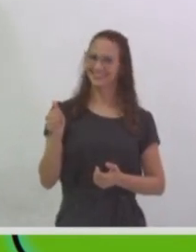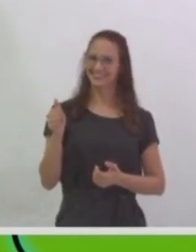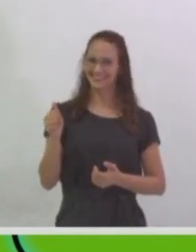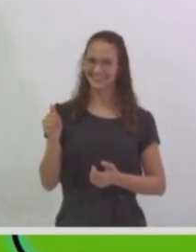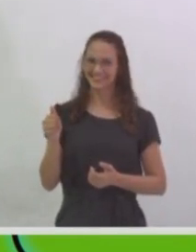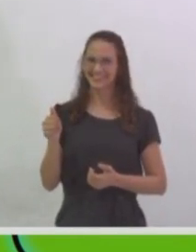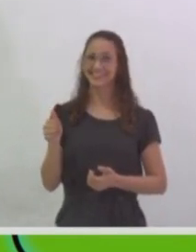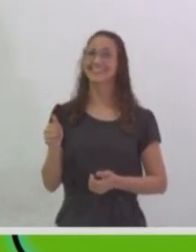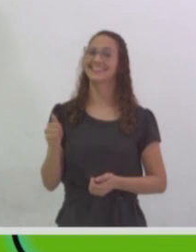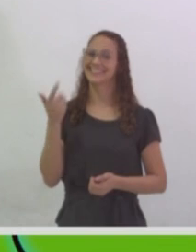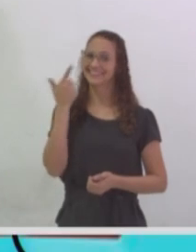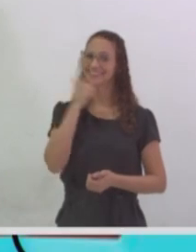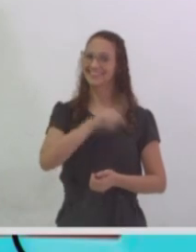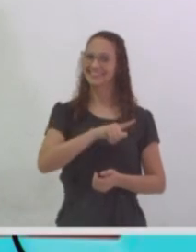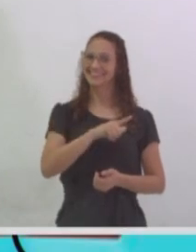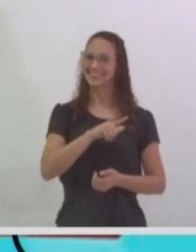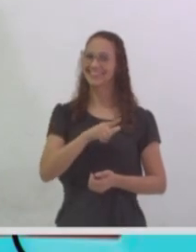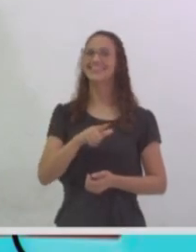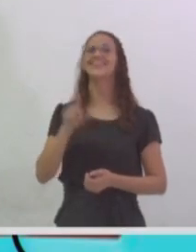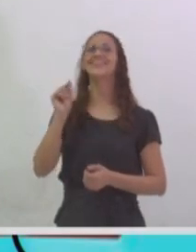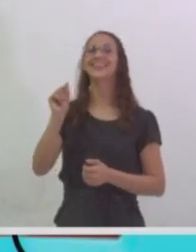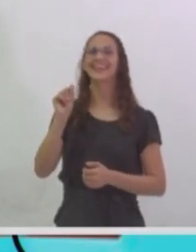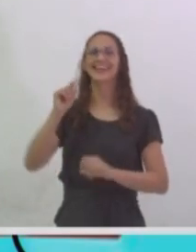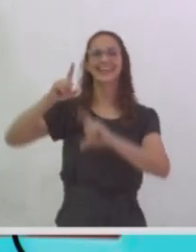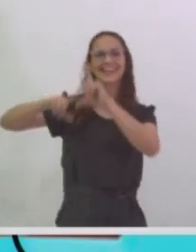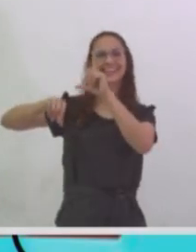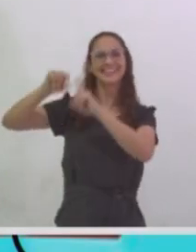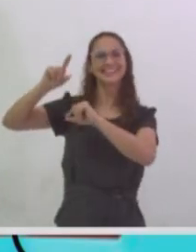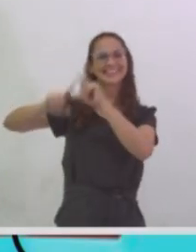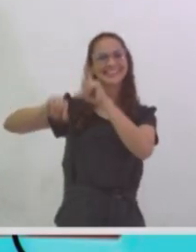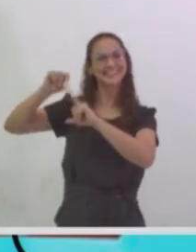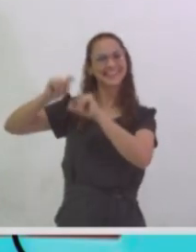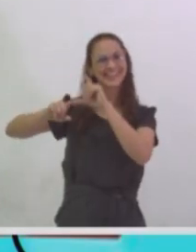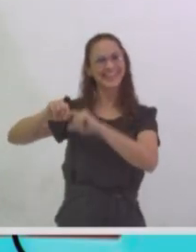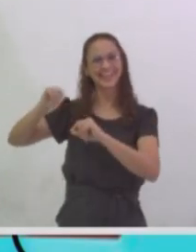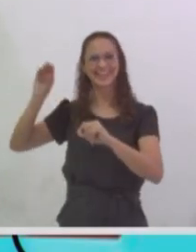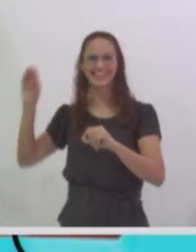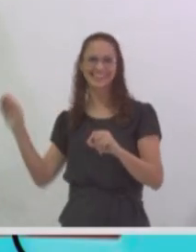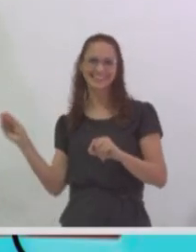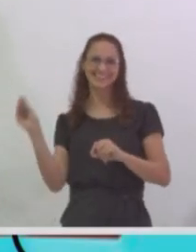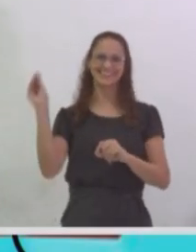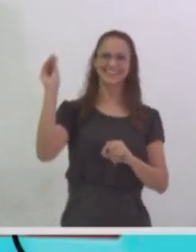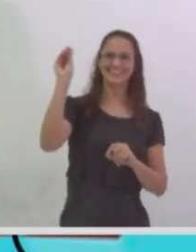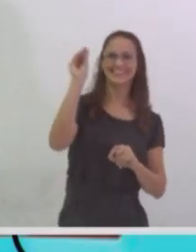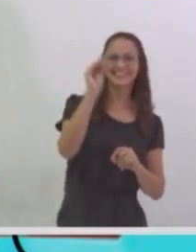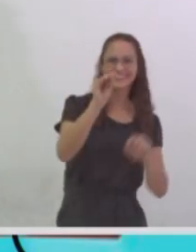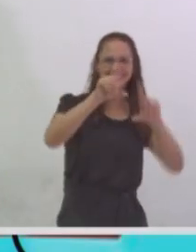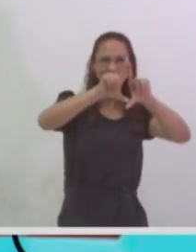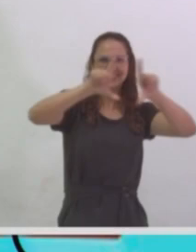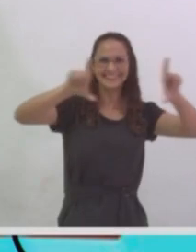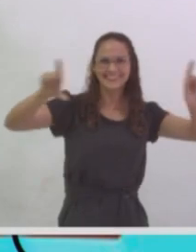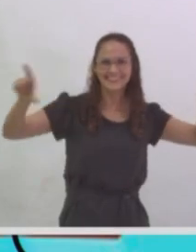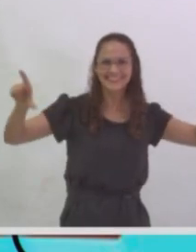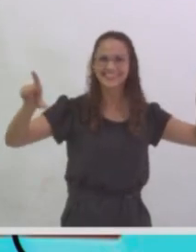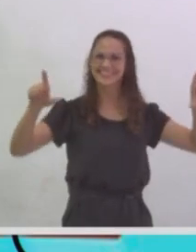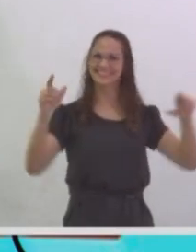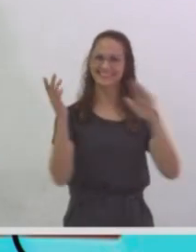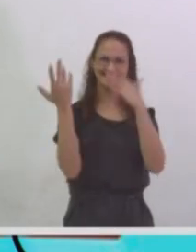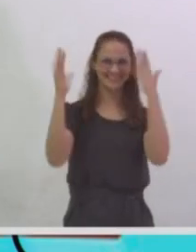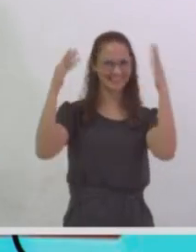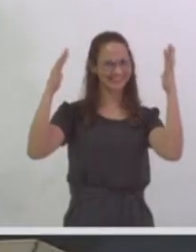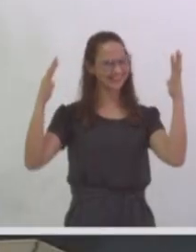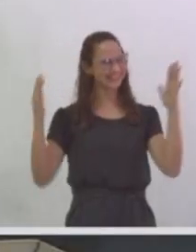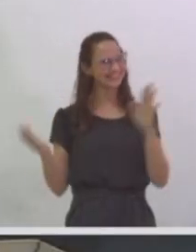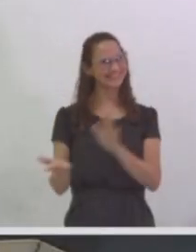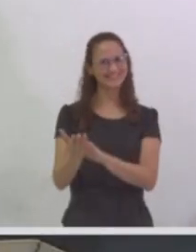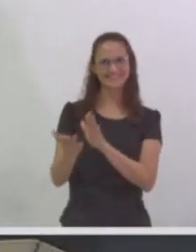amigo, e mais uma estrelinha. Parabéns, conseguimos mais uma estrelinha. Que sucesso! Todo mundo está ligado, todo